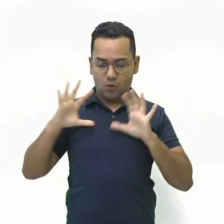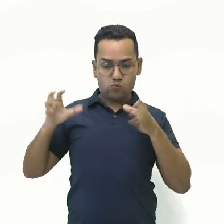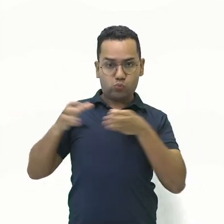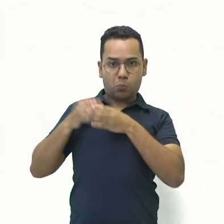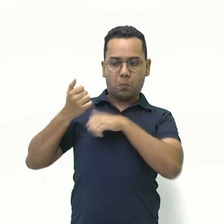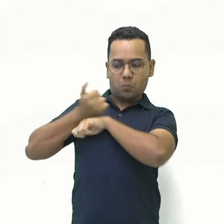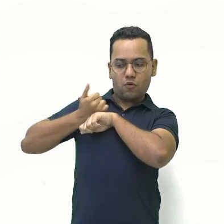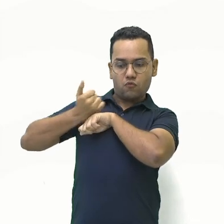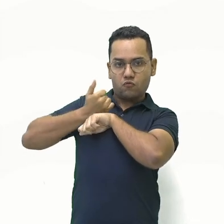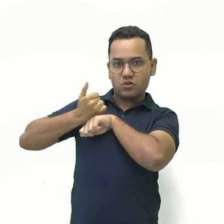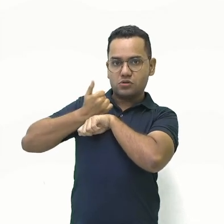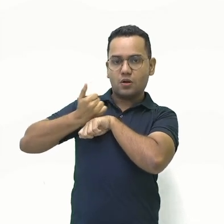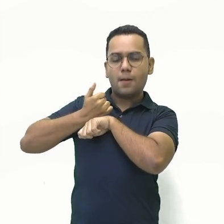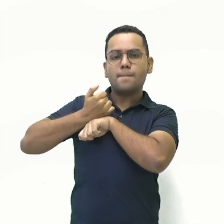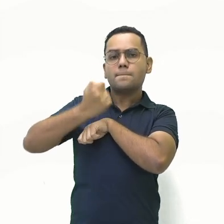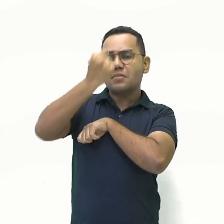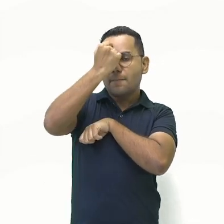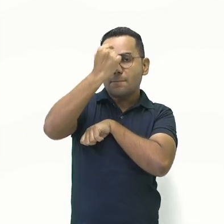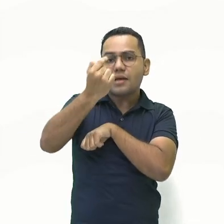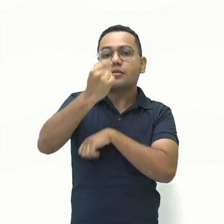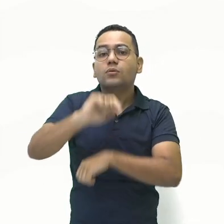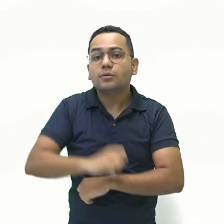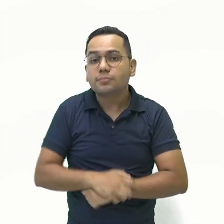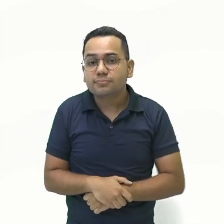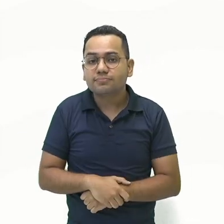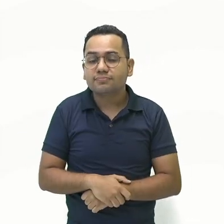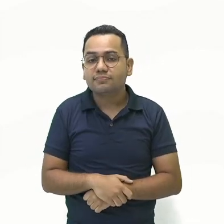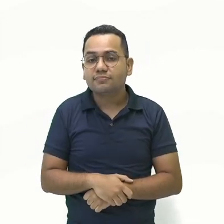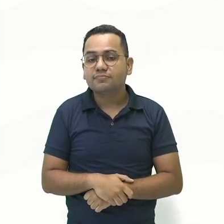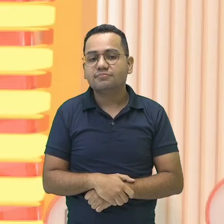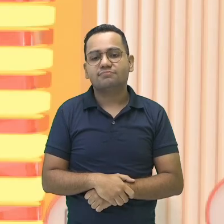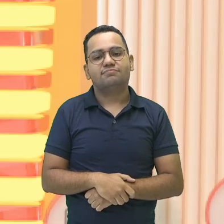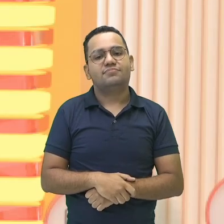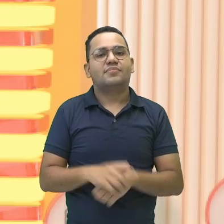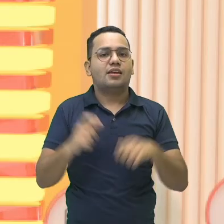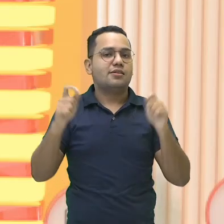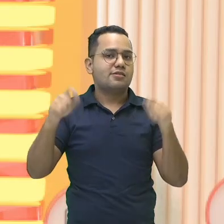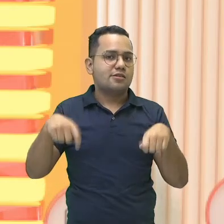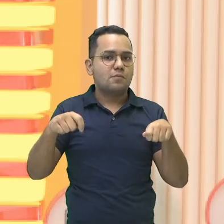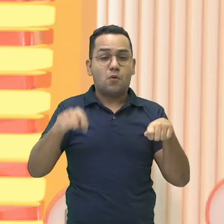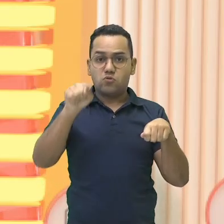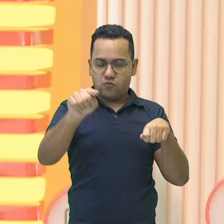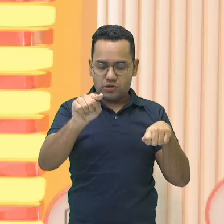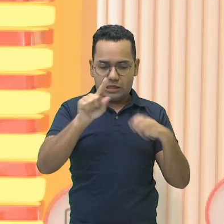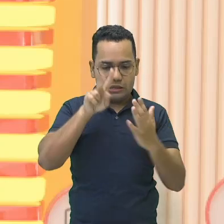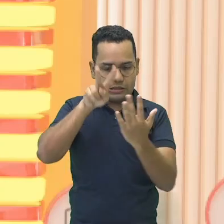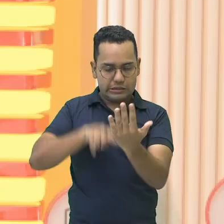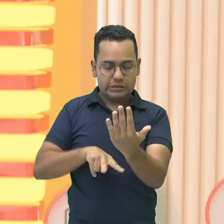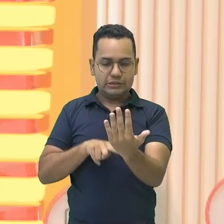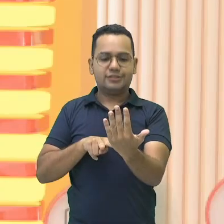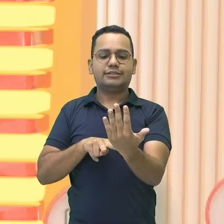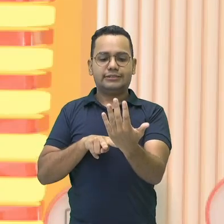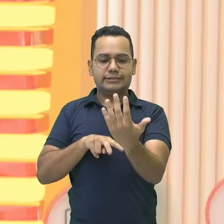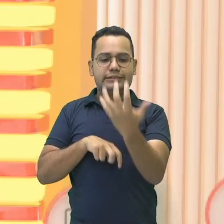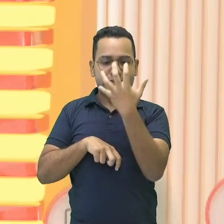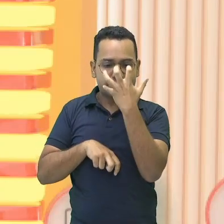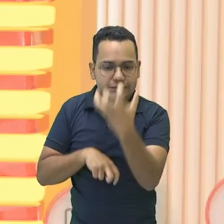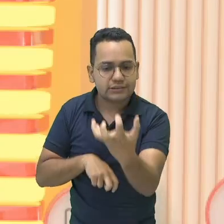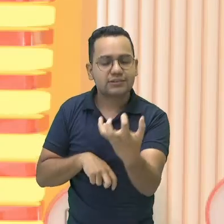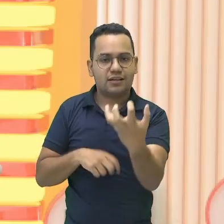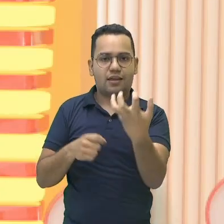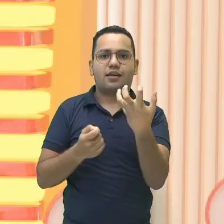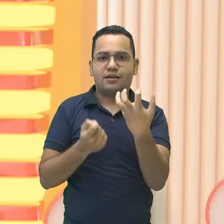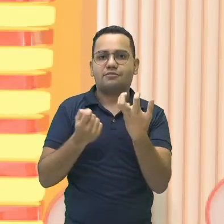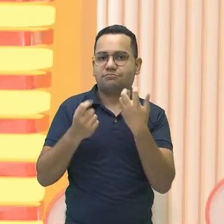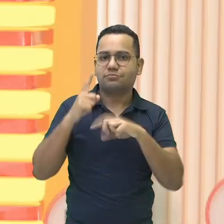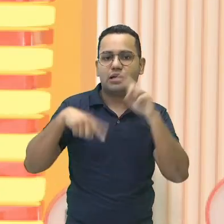de pessoas pensando justamente em o quê? Em atingir o coração daquela pessoa, daquele público-alvo em específico. Qual